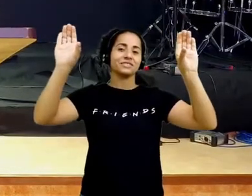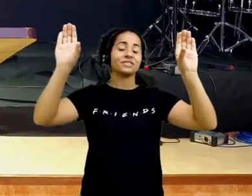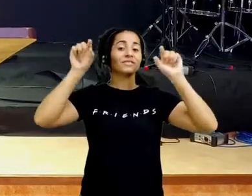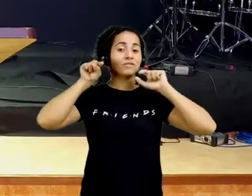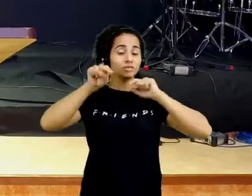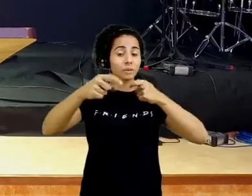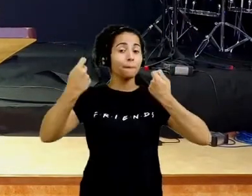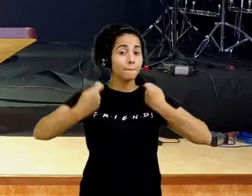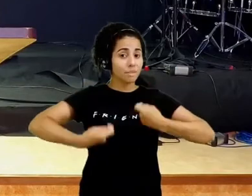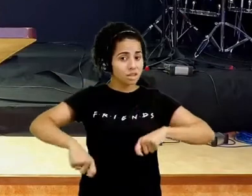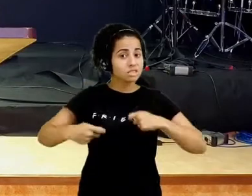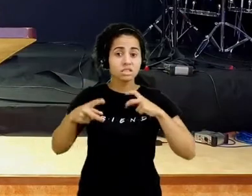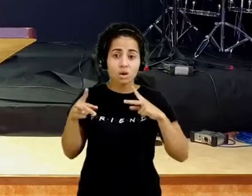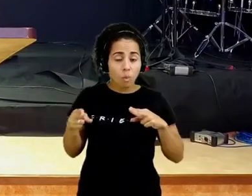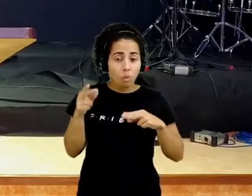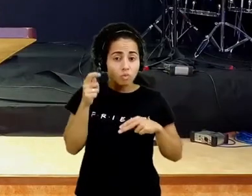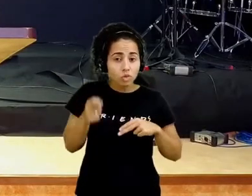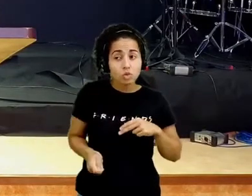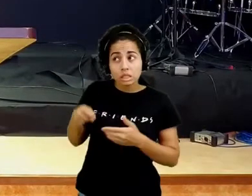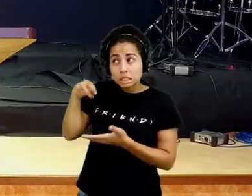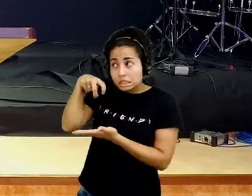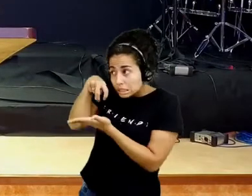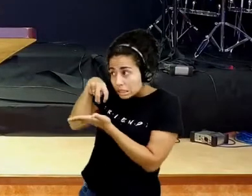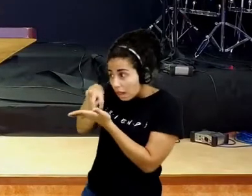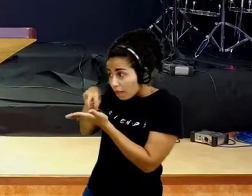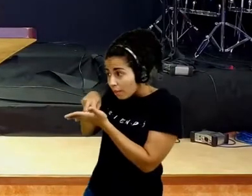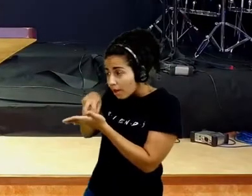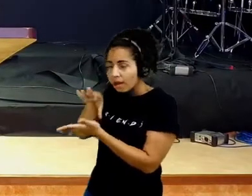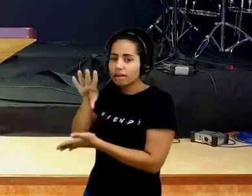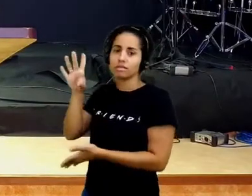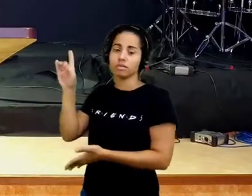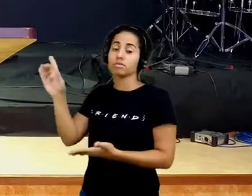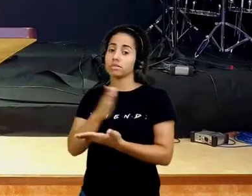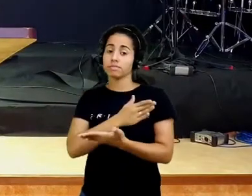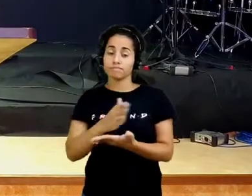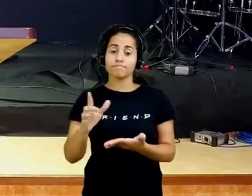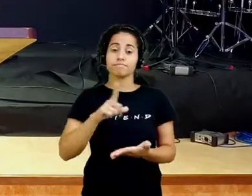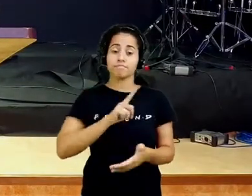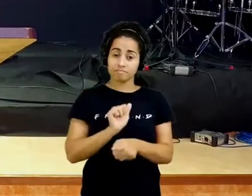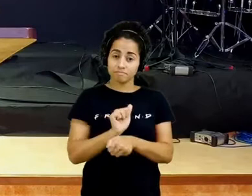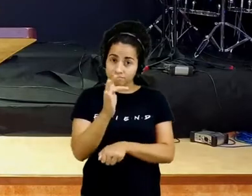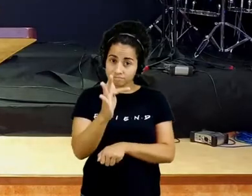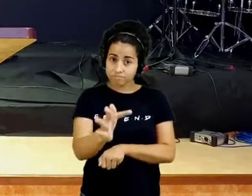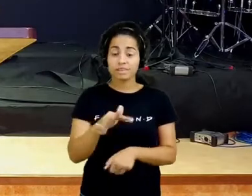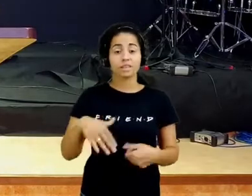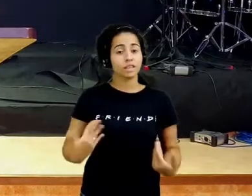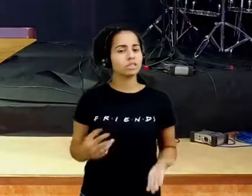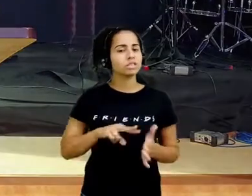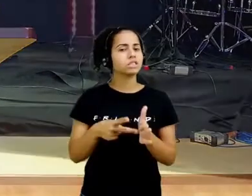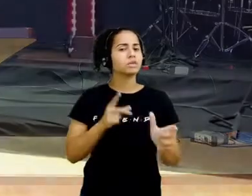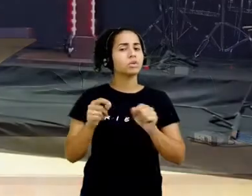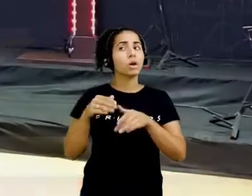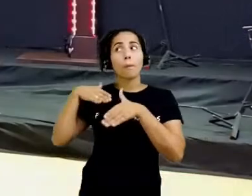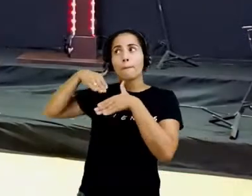Ponha a boca num pó, talvez ainda haja esperança, ou seja, se humilhe, confesse ao Senhor os